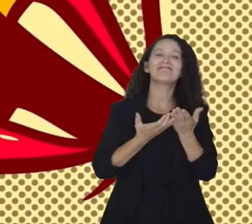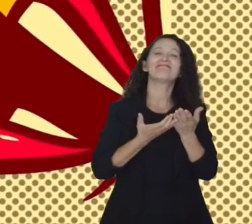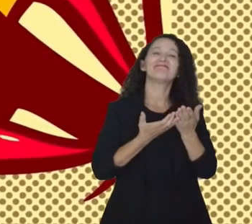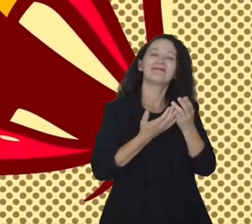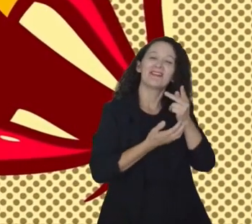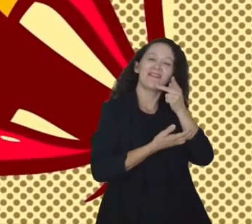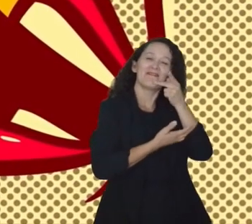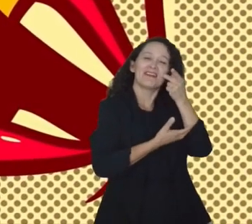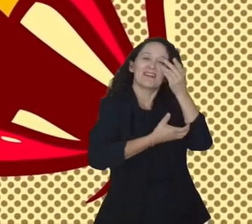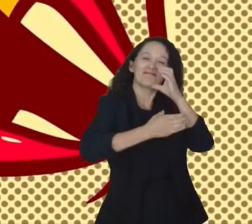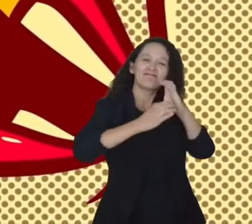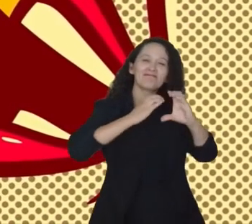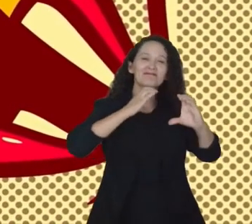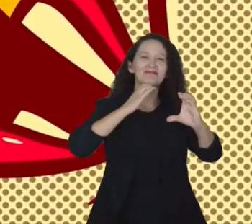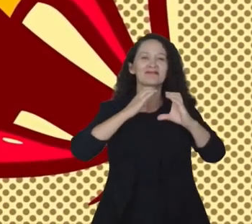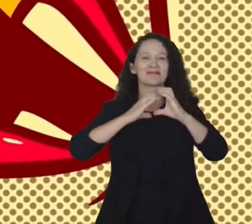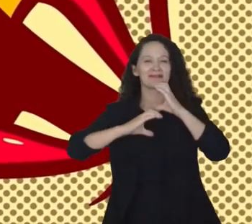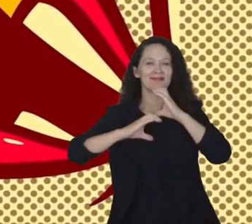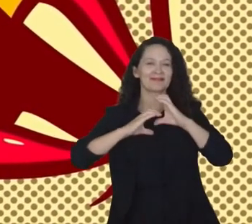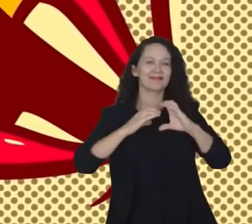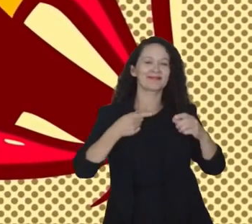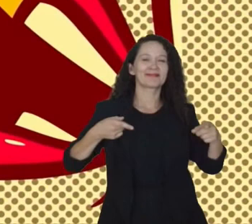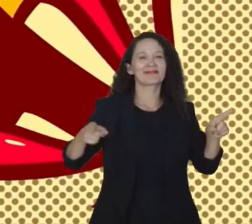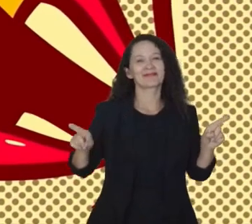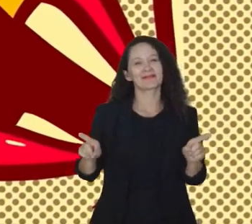agora eu vou falar.